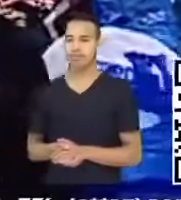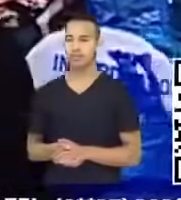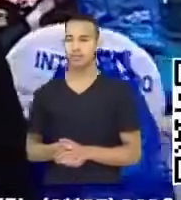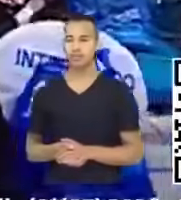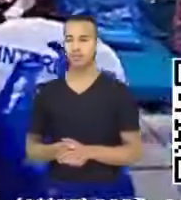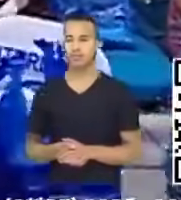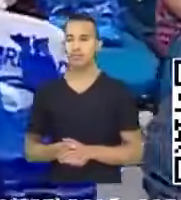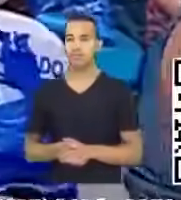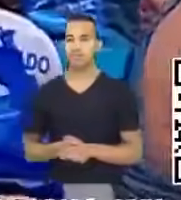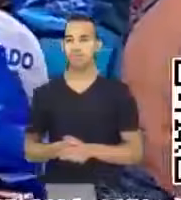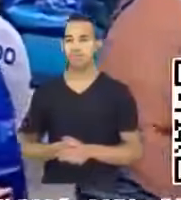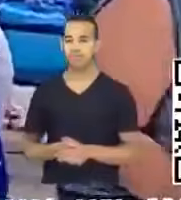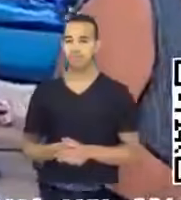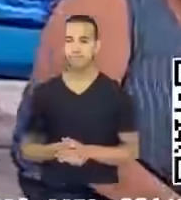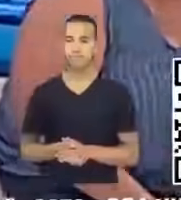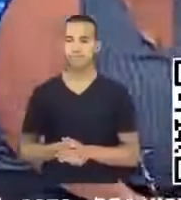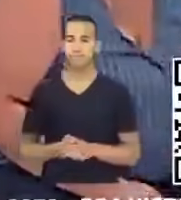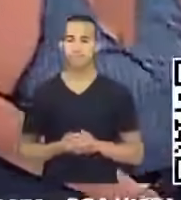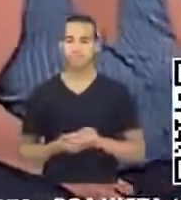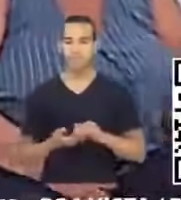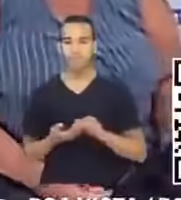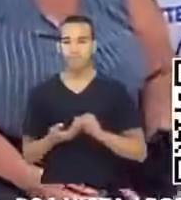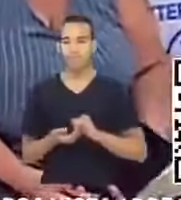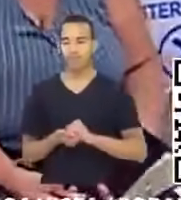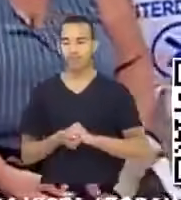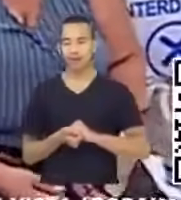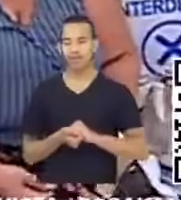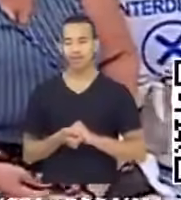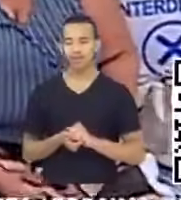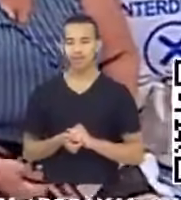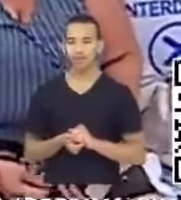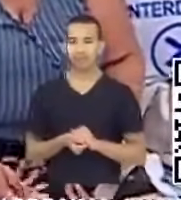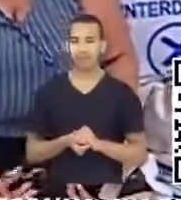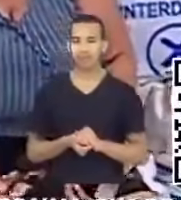E aí a Deus tá dizendo